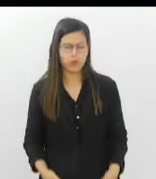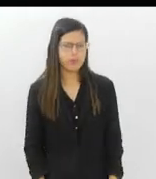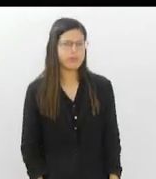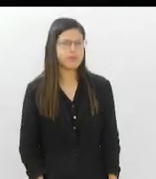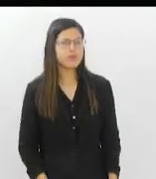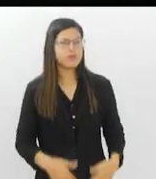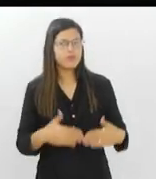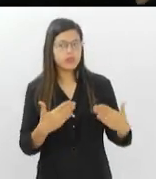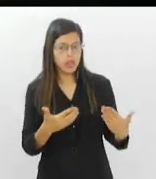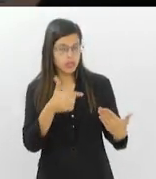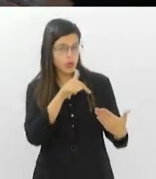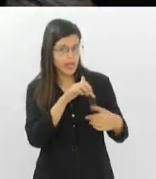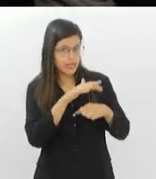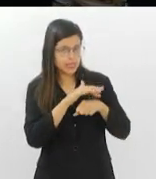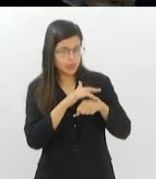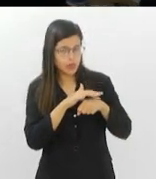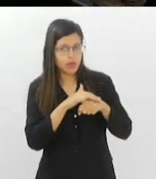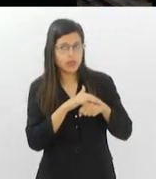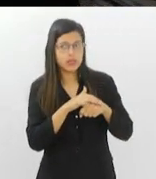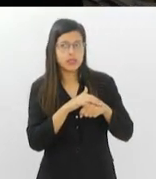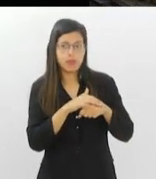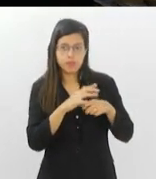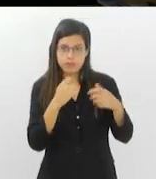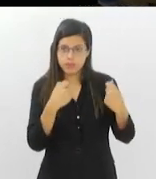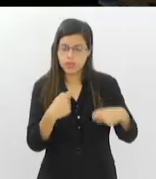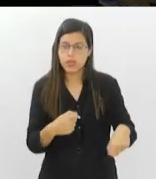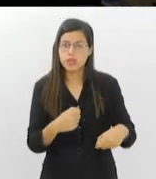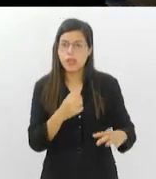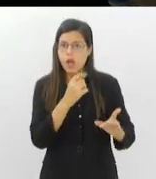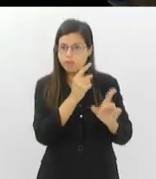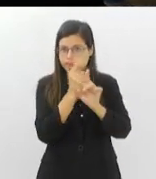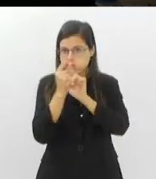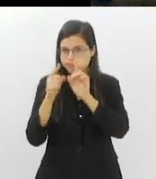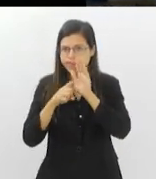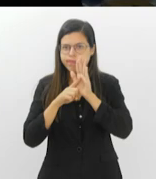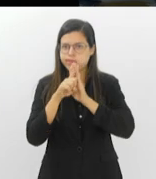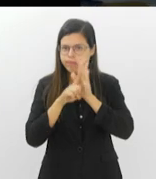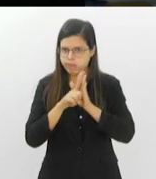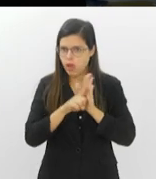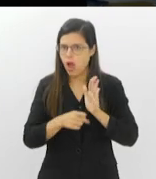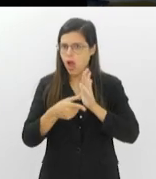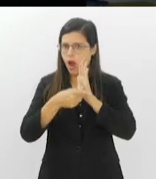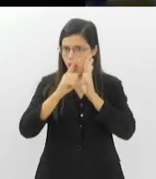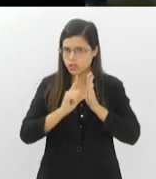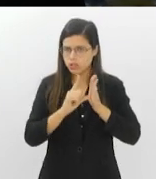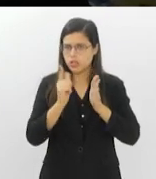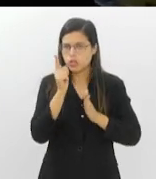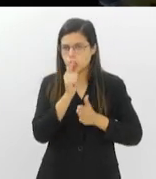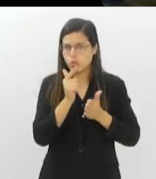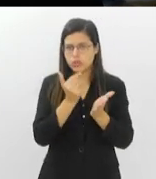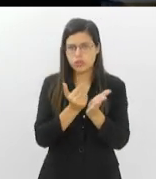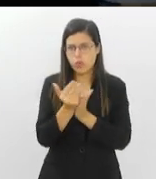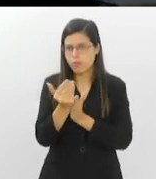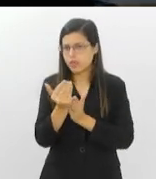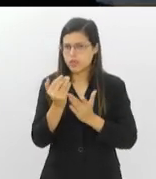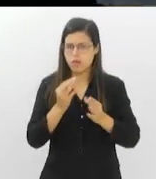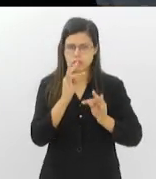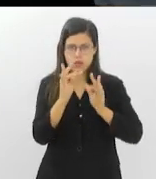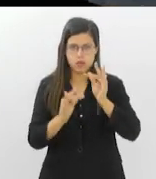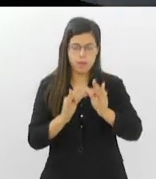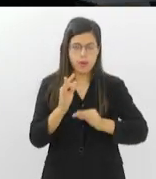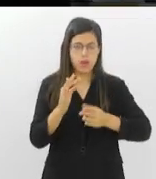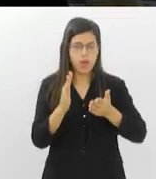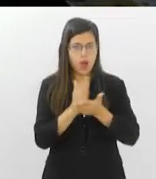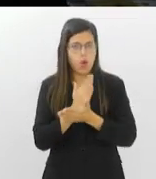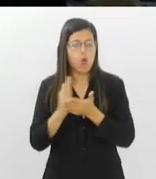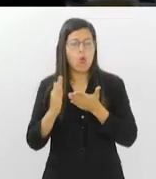Então, a fenilcetonúria, ela é importante que seja rastreada e detectada o quanto antes para a gente conseguir entrar com esse tratamento. Alguns sinais e